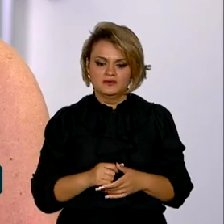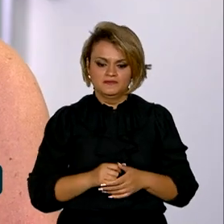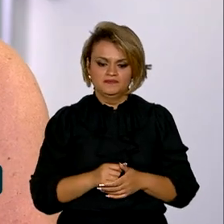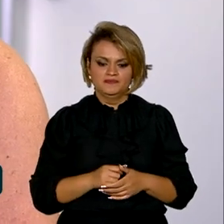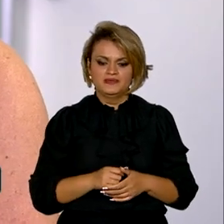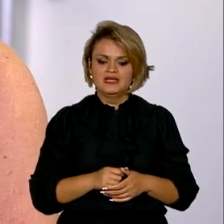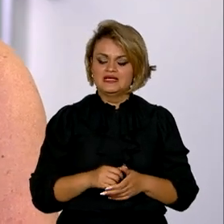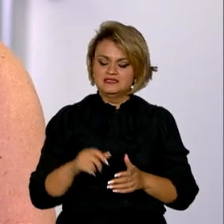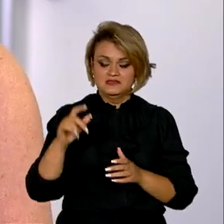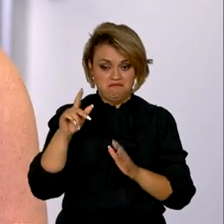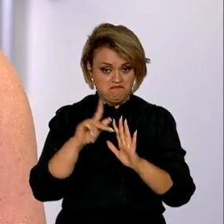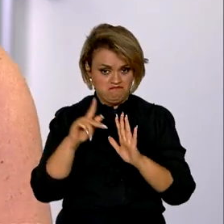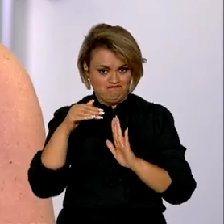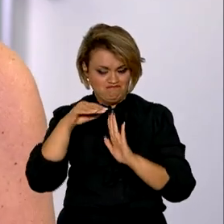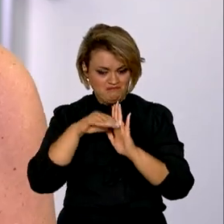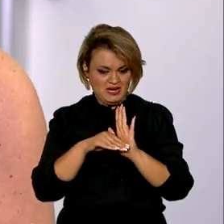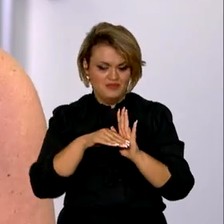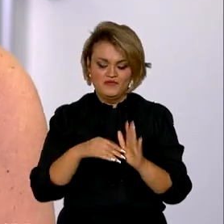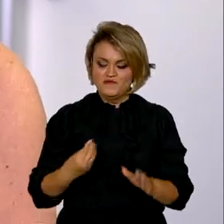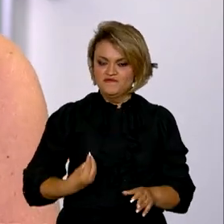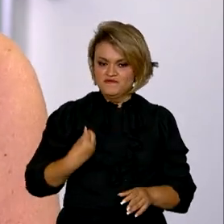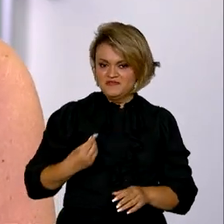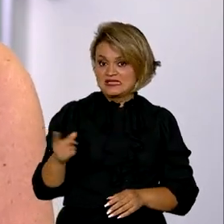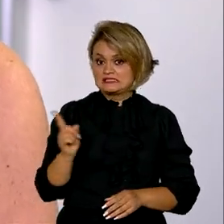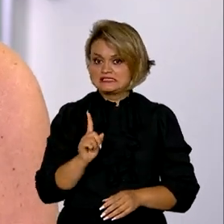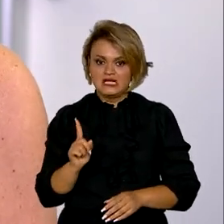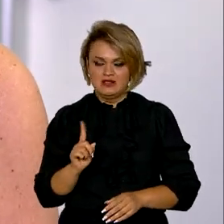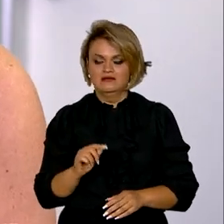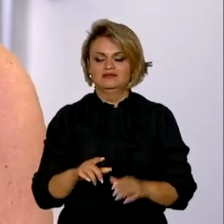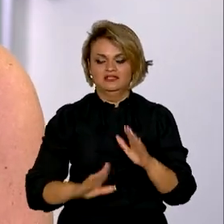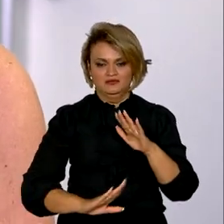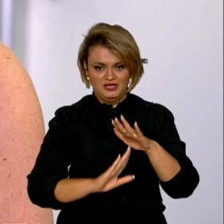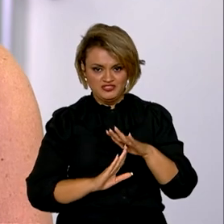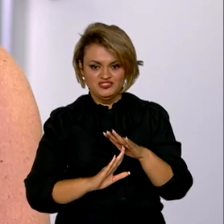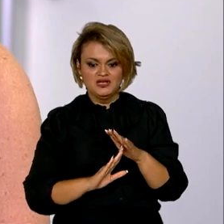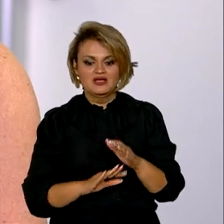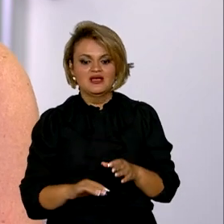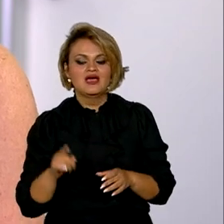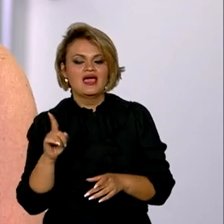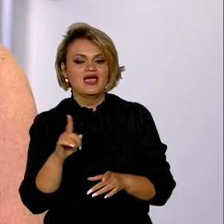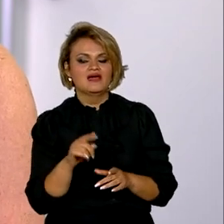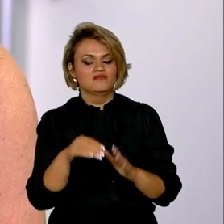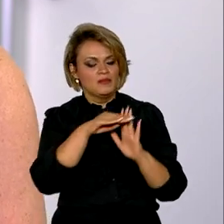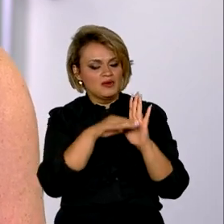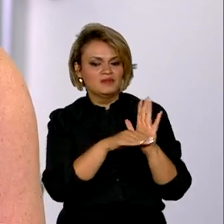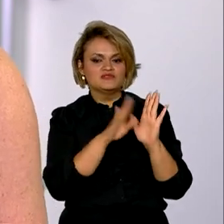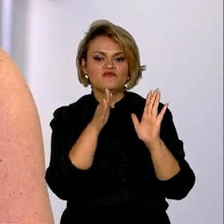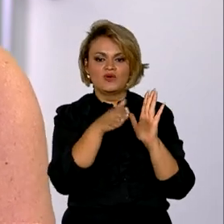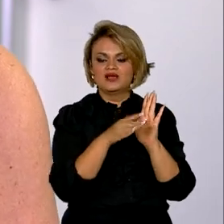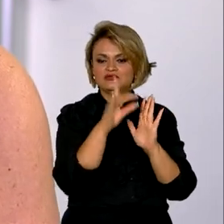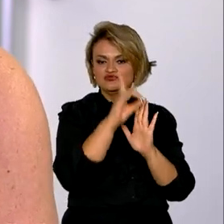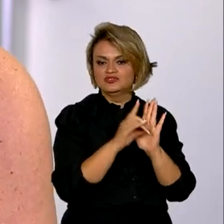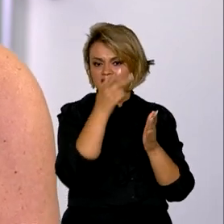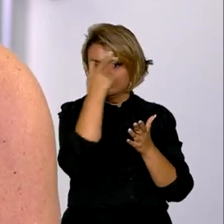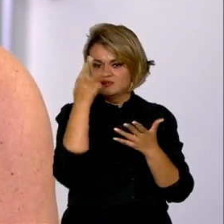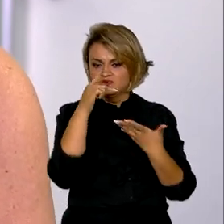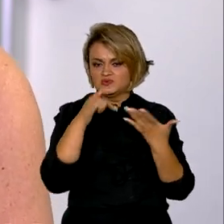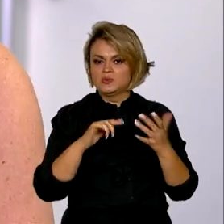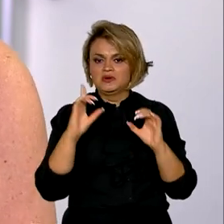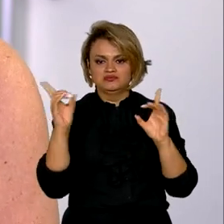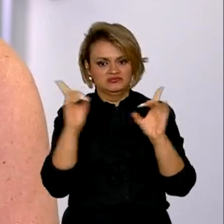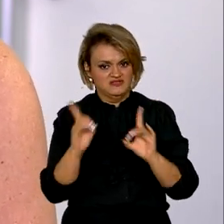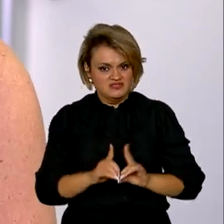novo plano Viver Sem Limite é uma retomada de uma agenda de defesa dos direitos da pessoa com deficiência. Então, são muitas as